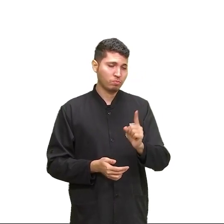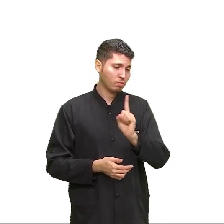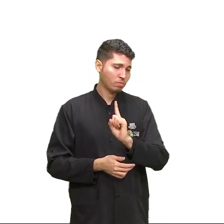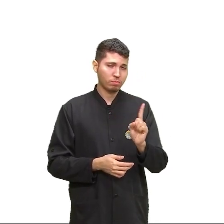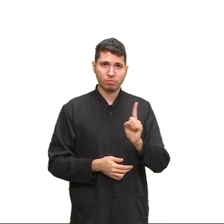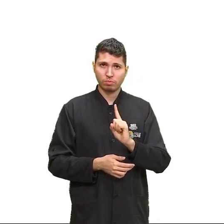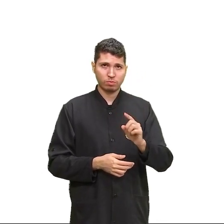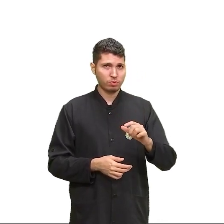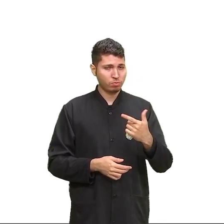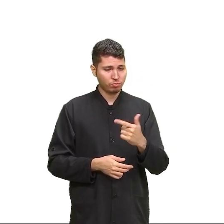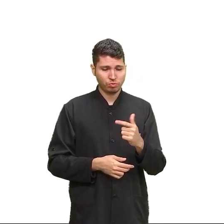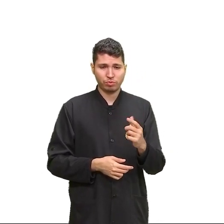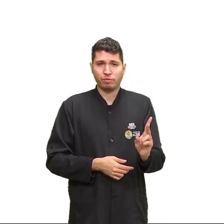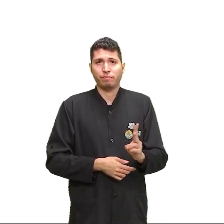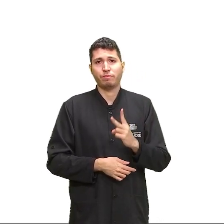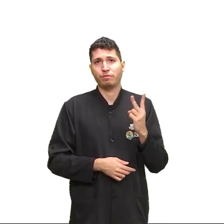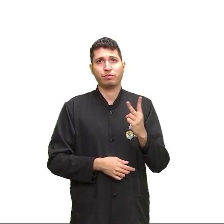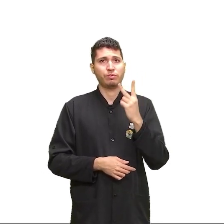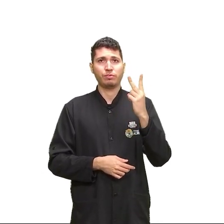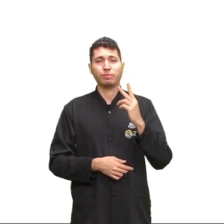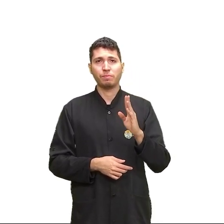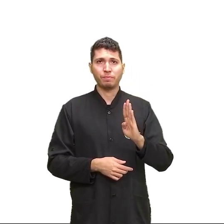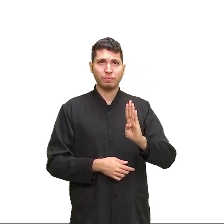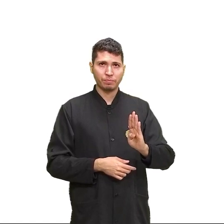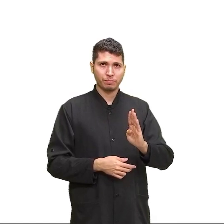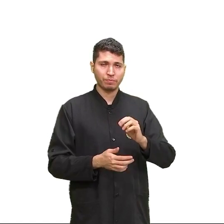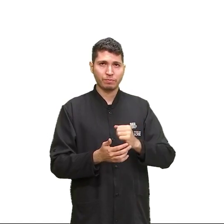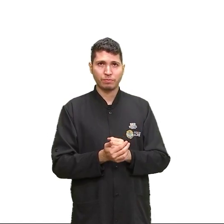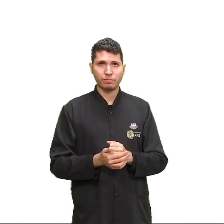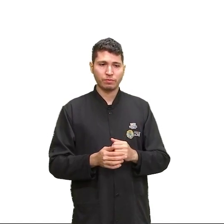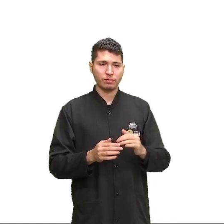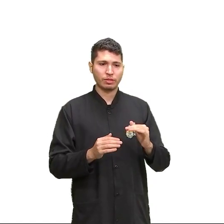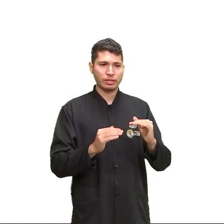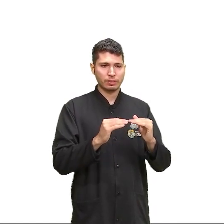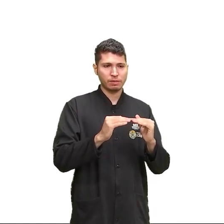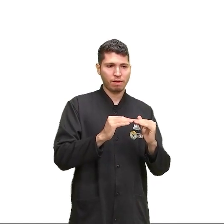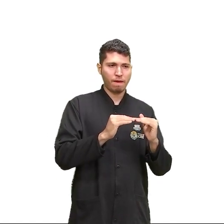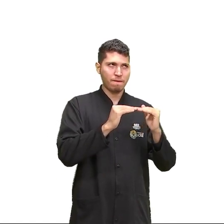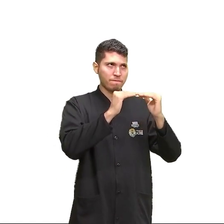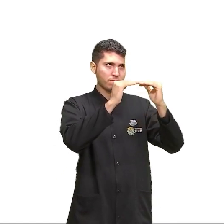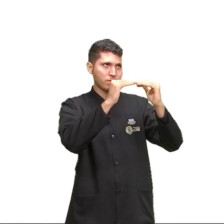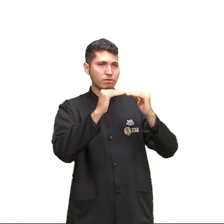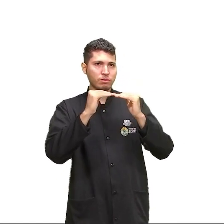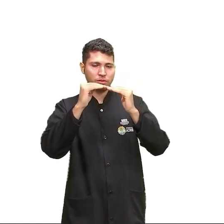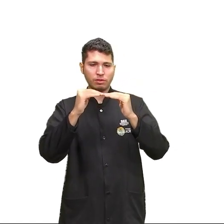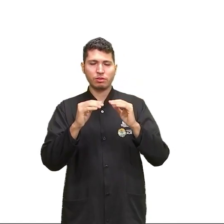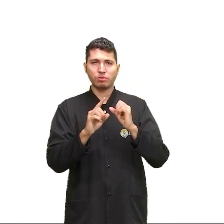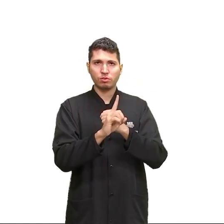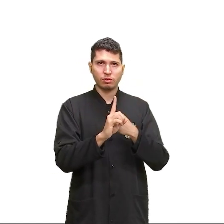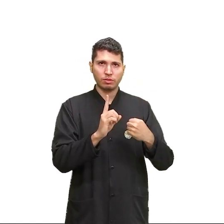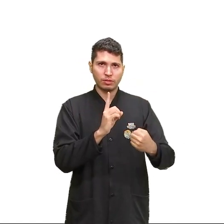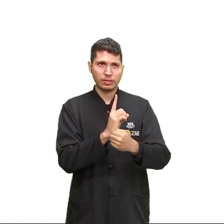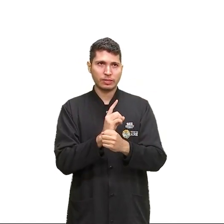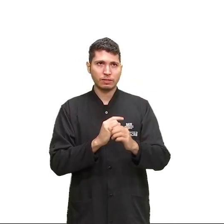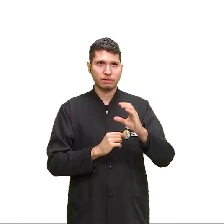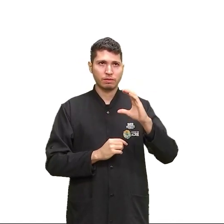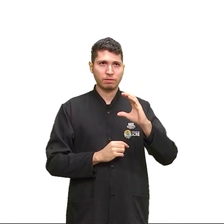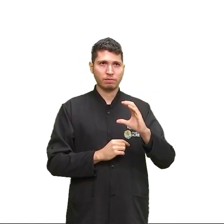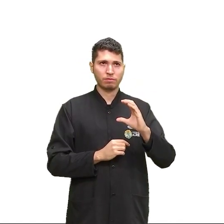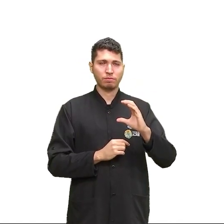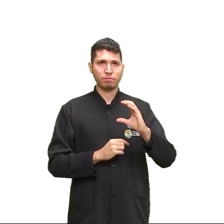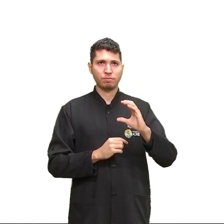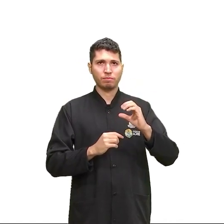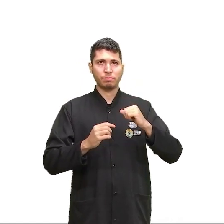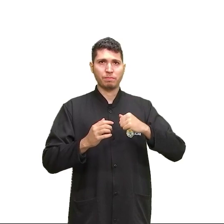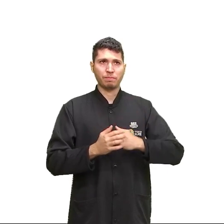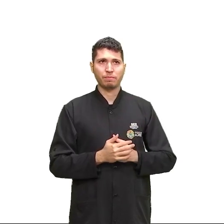tinha valor social nenhum. B. Reiteração das hierarquias sociais. C. Sacralização das atividades